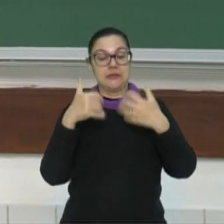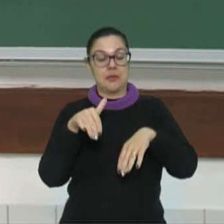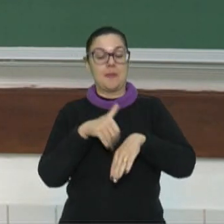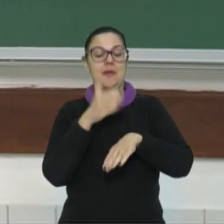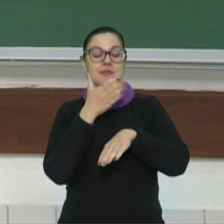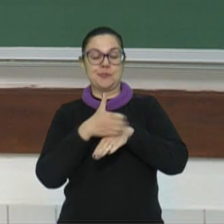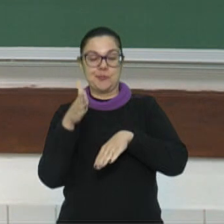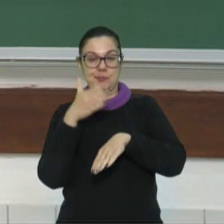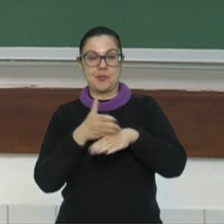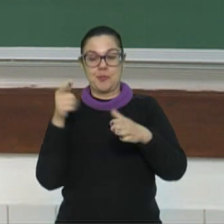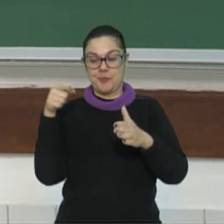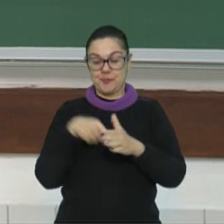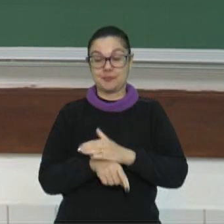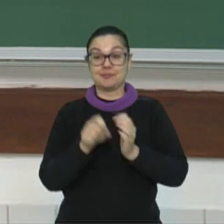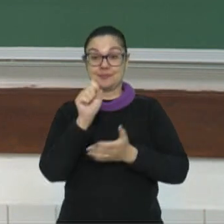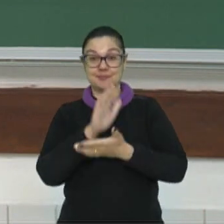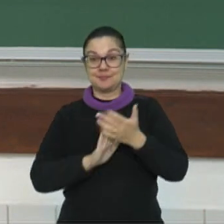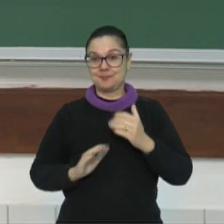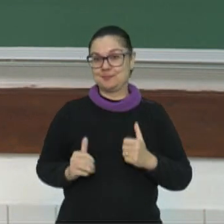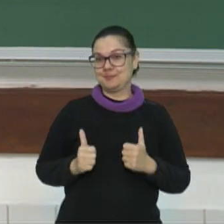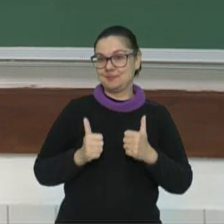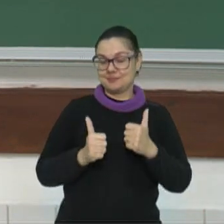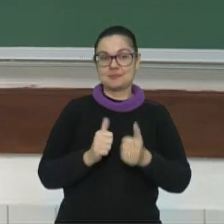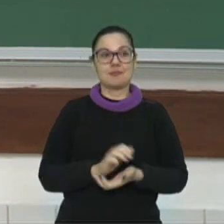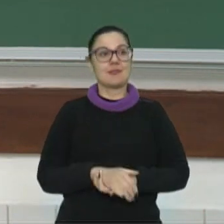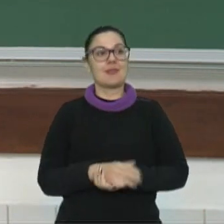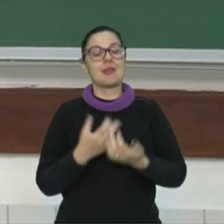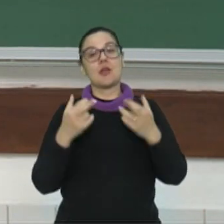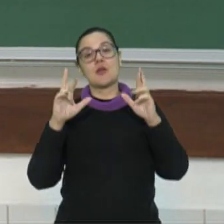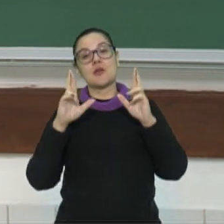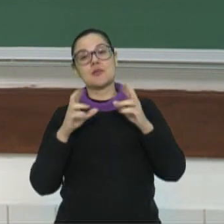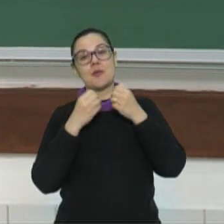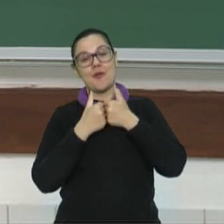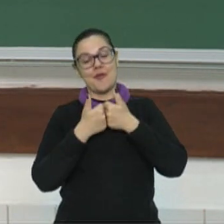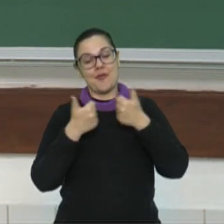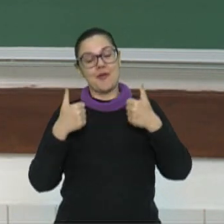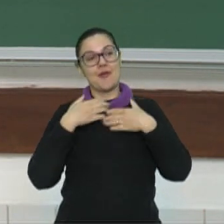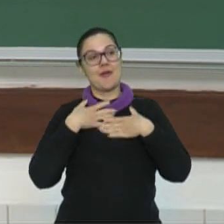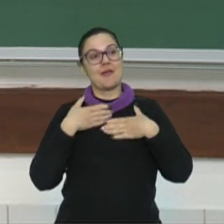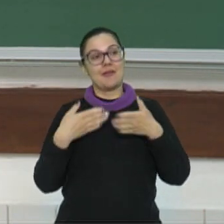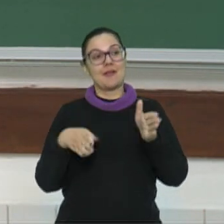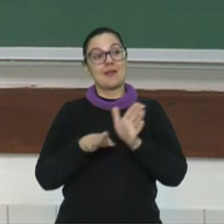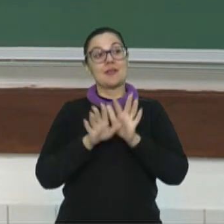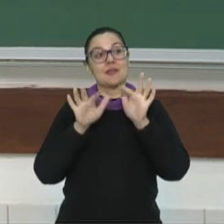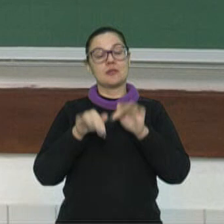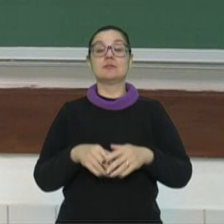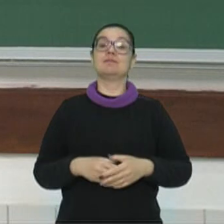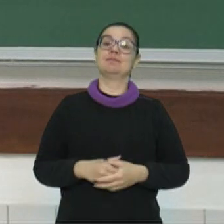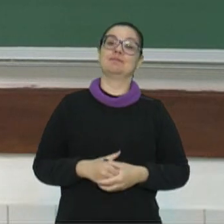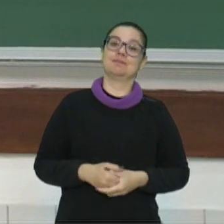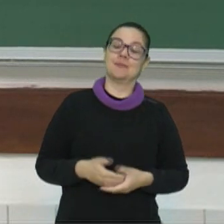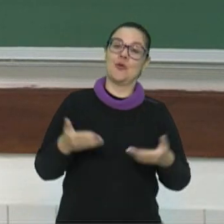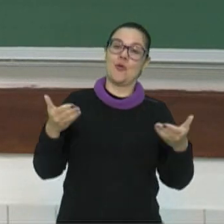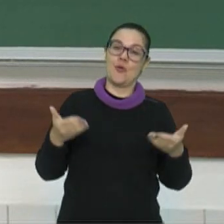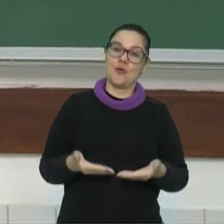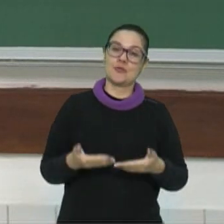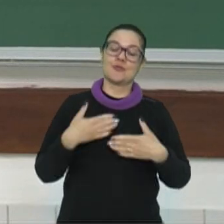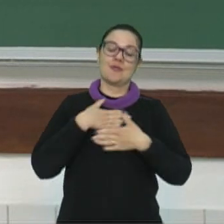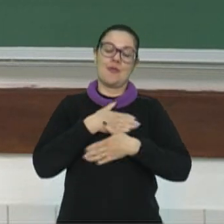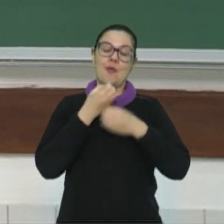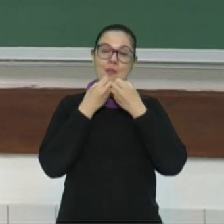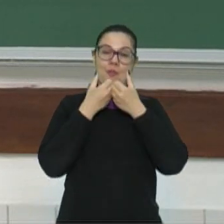pouquinho mais aí nos exercícios, tá bom? Bom, eu espero que você tenha ficado comigo até aqui. E eu desejo